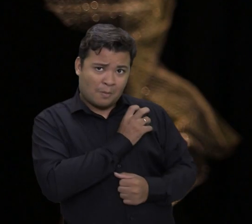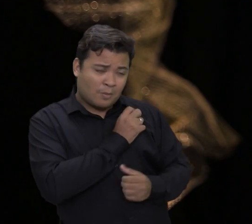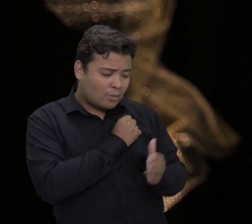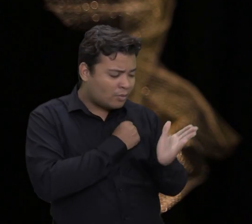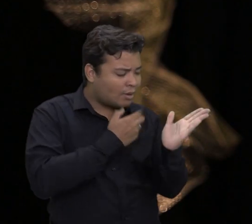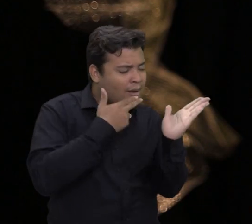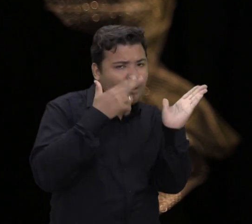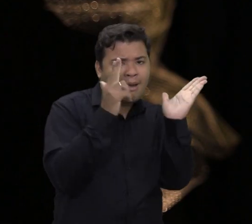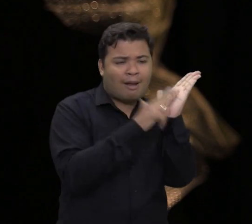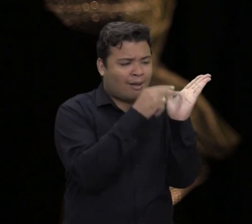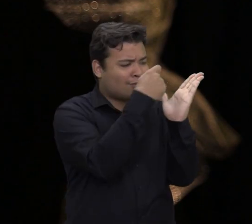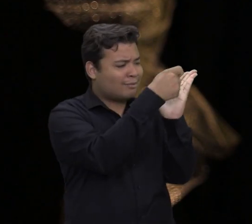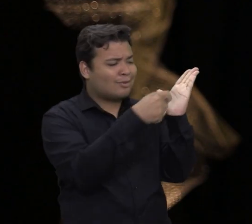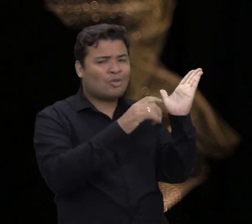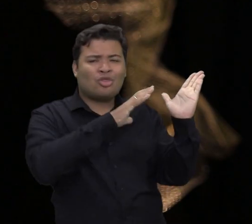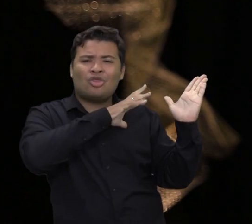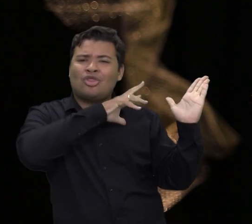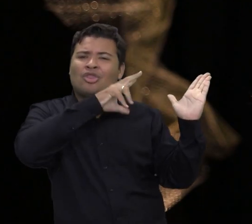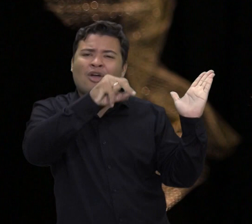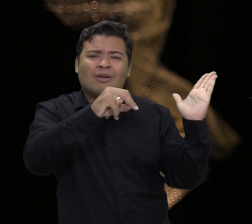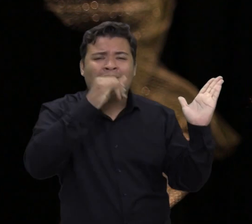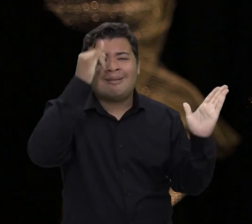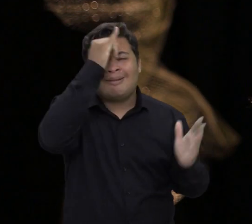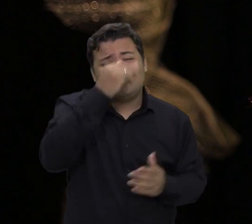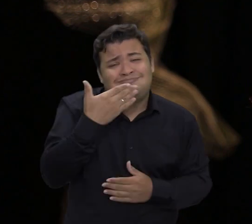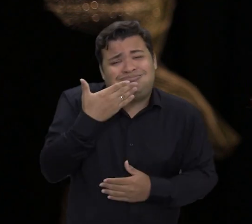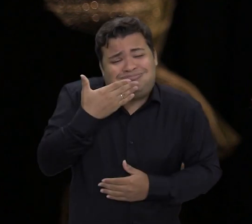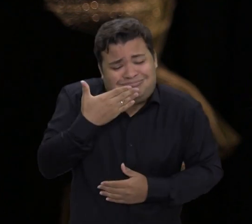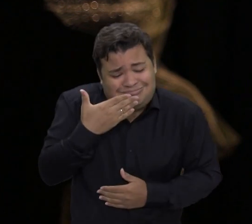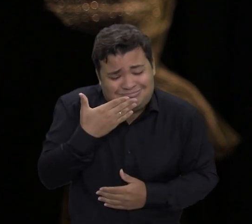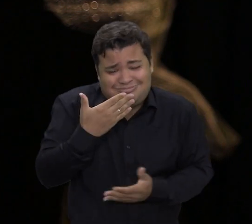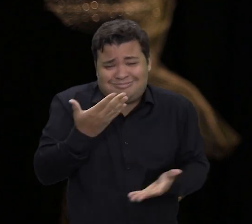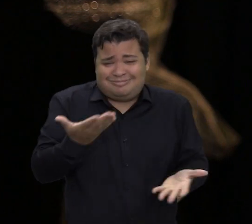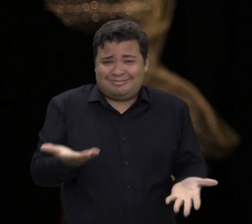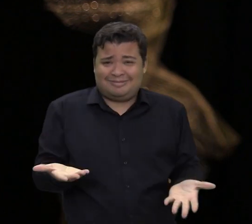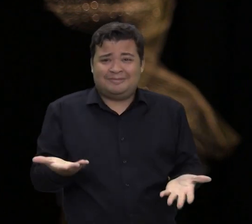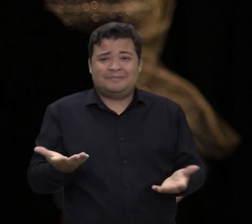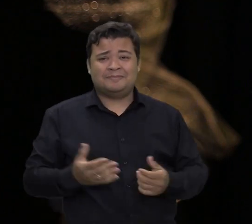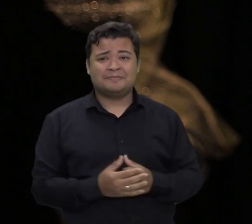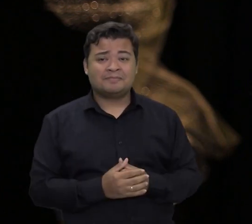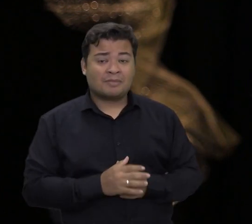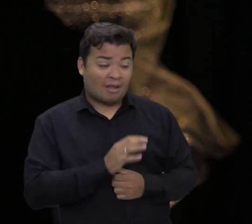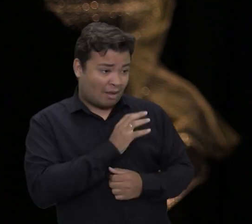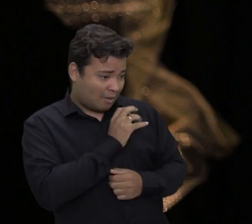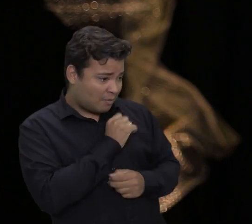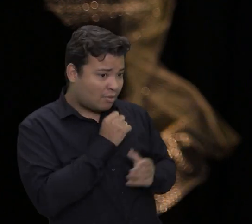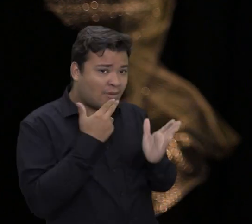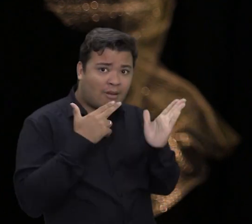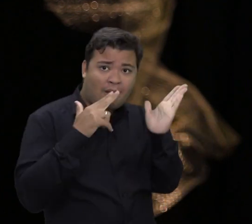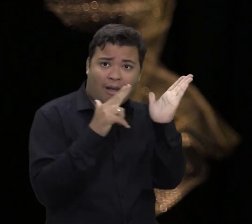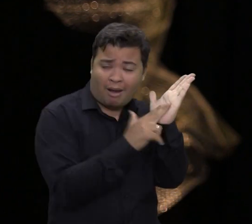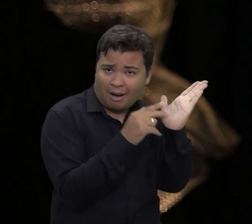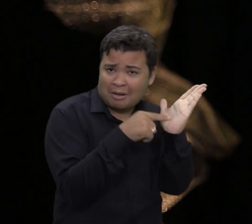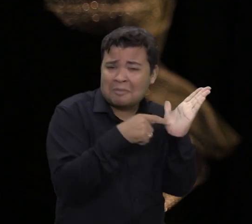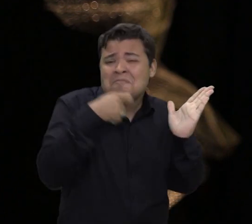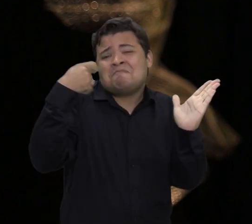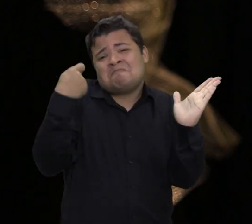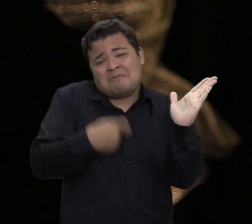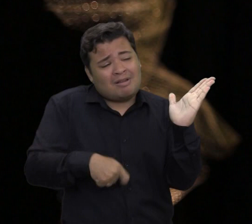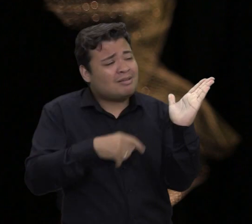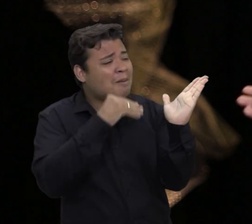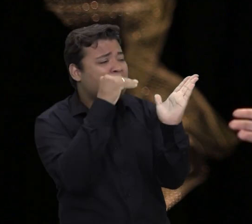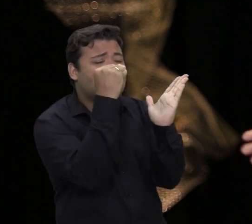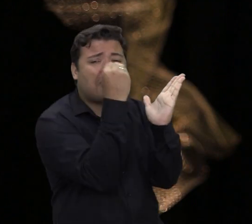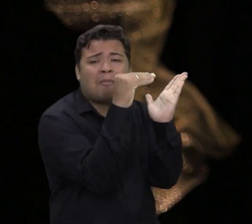Todas as cartas de amor são ridículas. Não seriam cartas de amor se